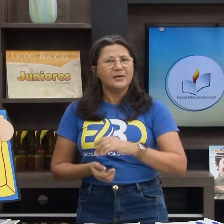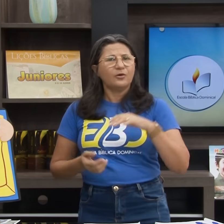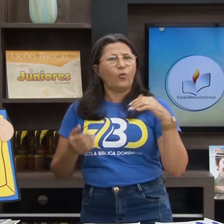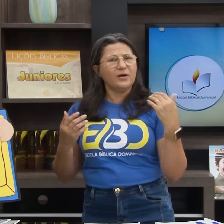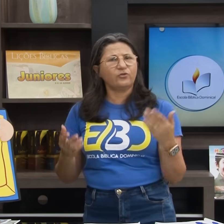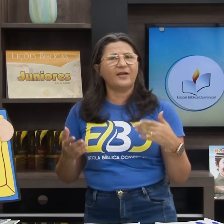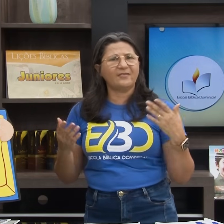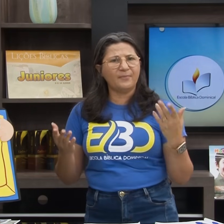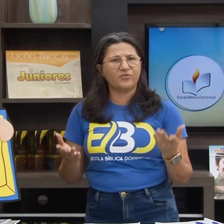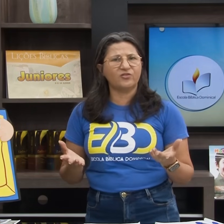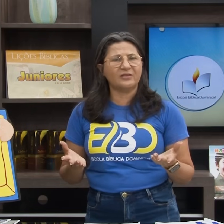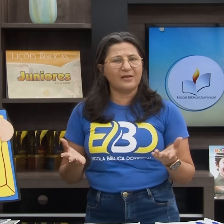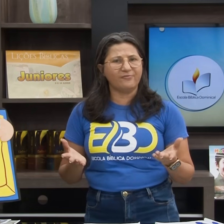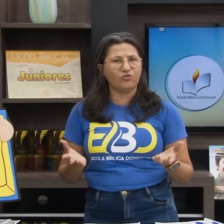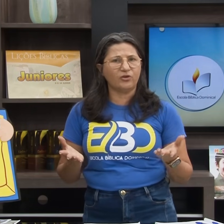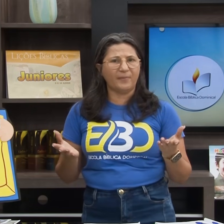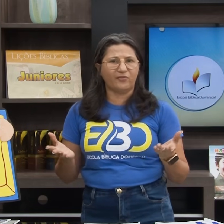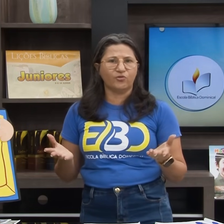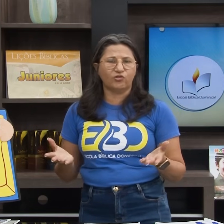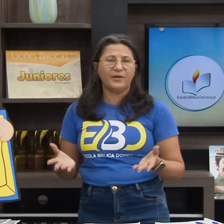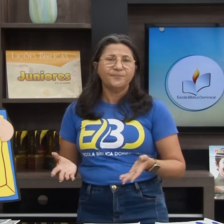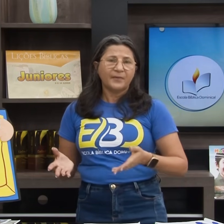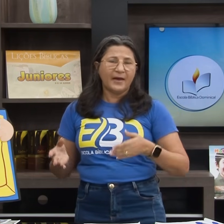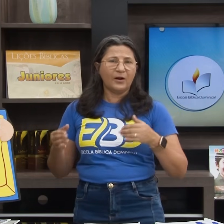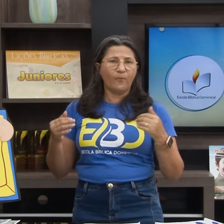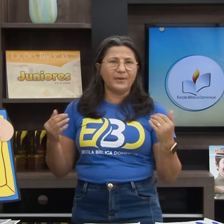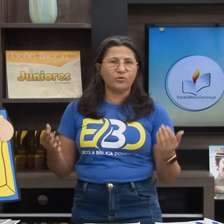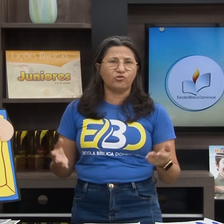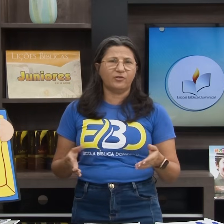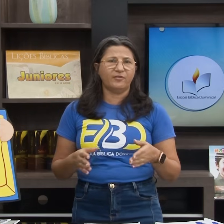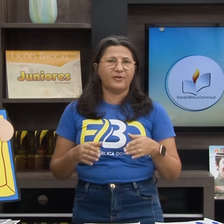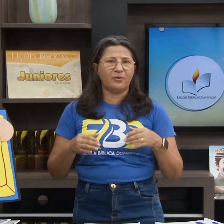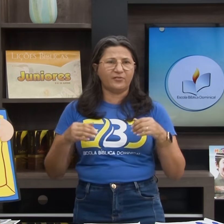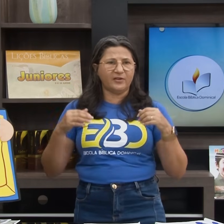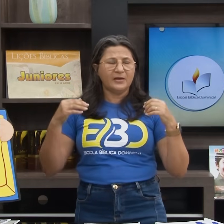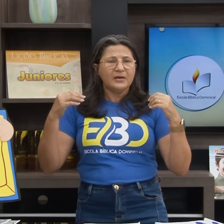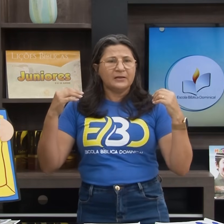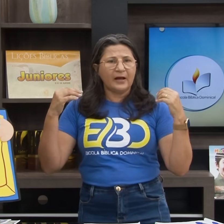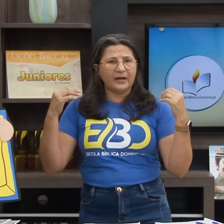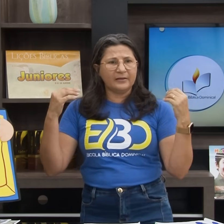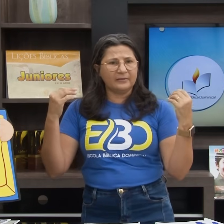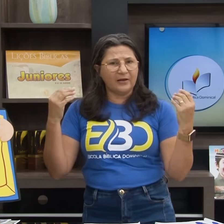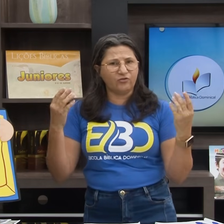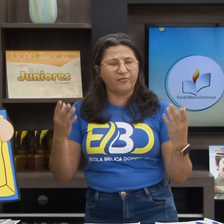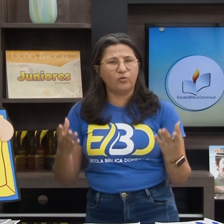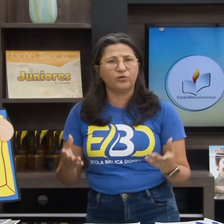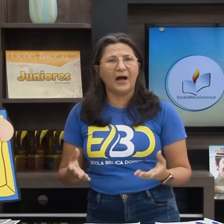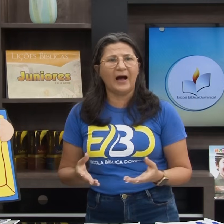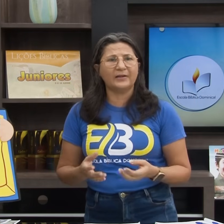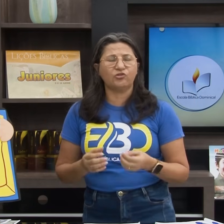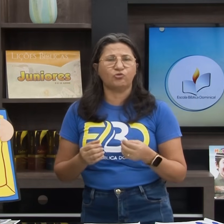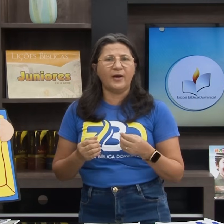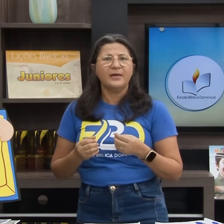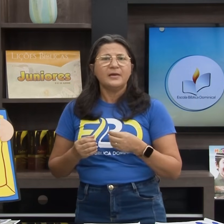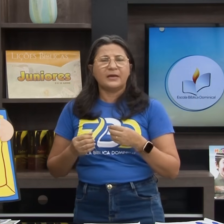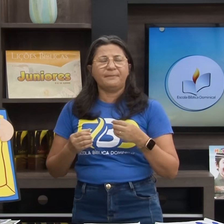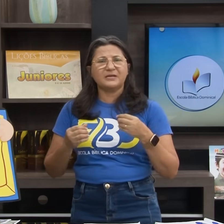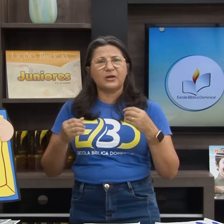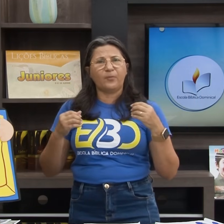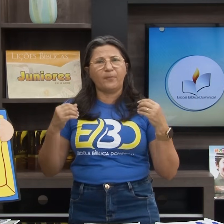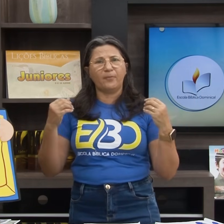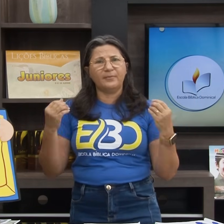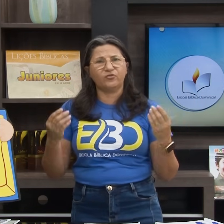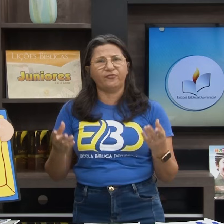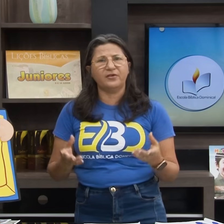exalta quantos exemplos a gente tem visto de pessoas que eram Humildes que viveram assim na nas dificuldades não é que